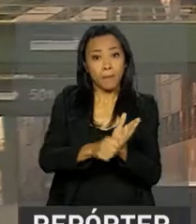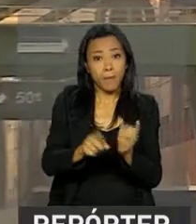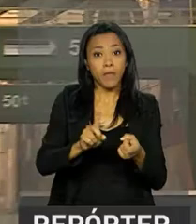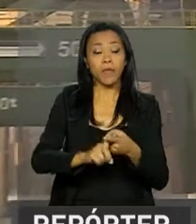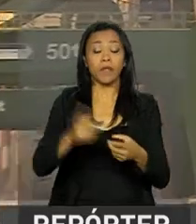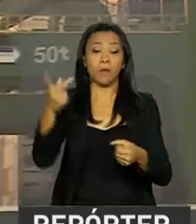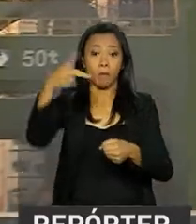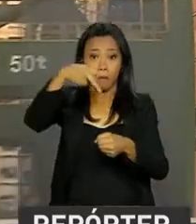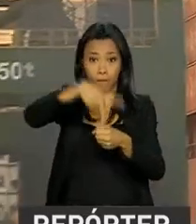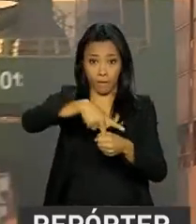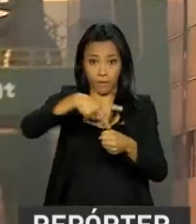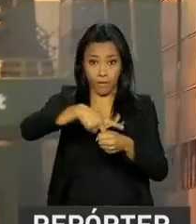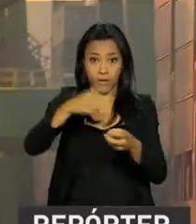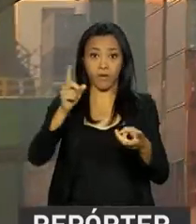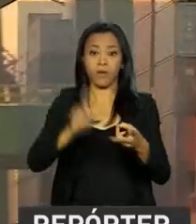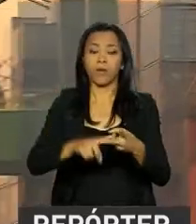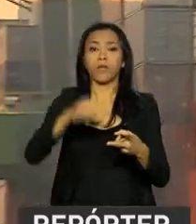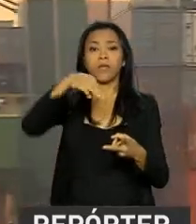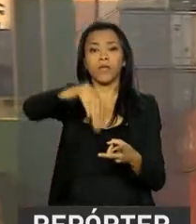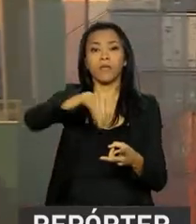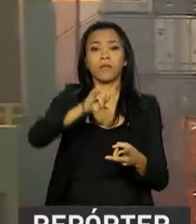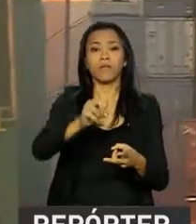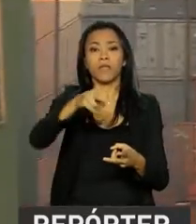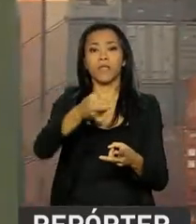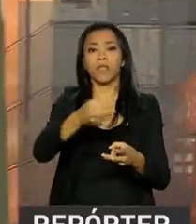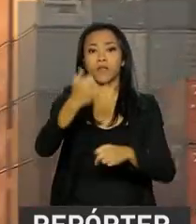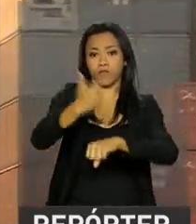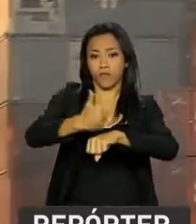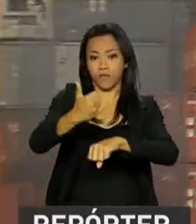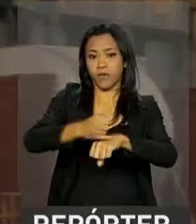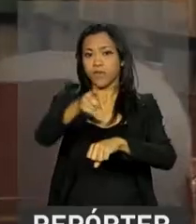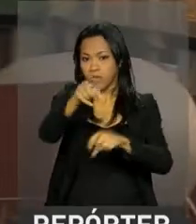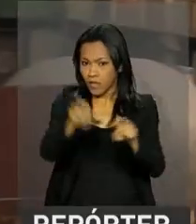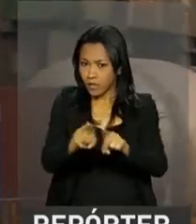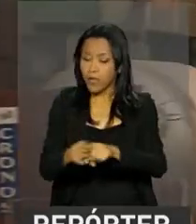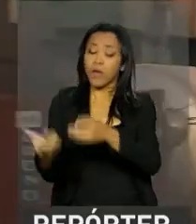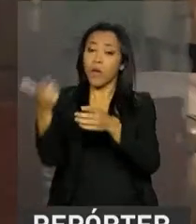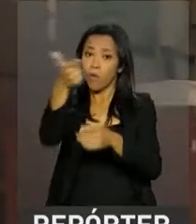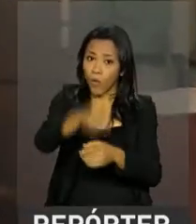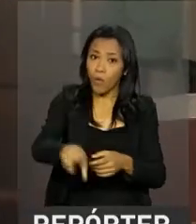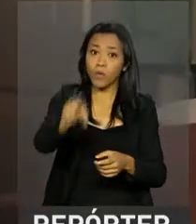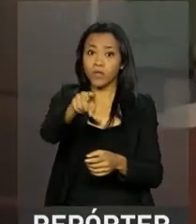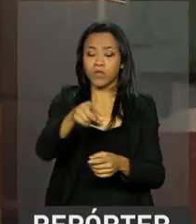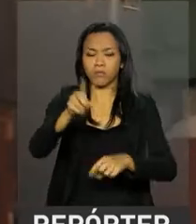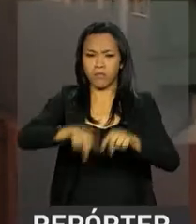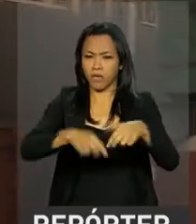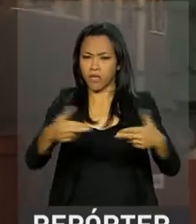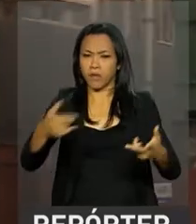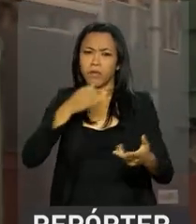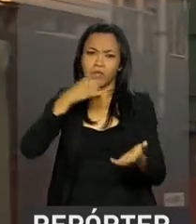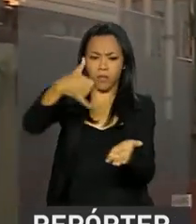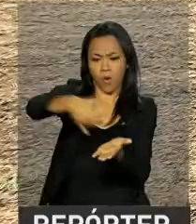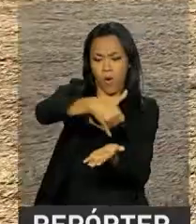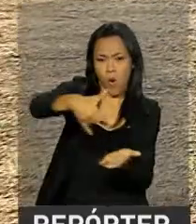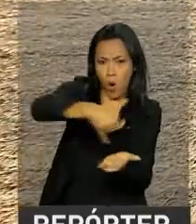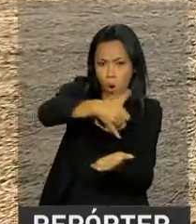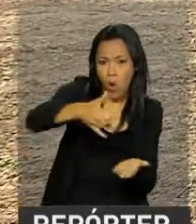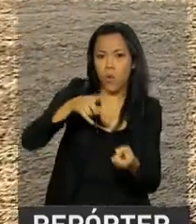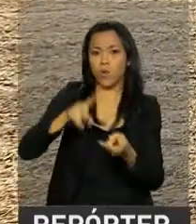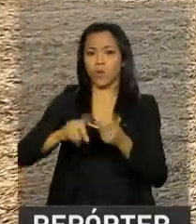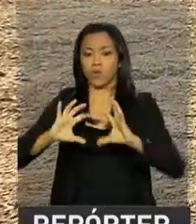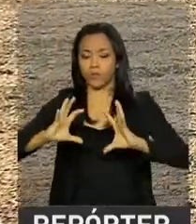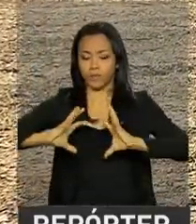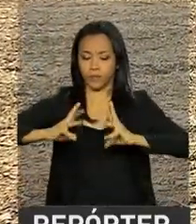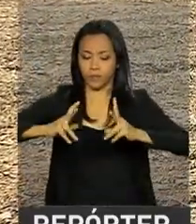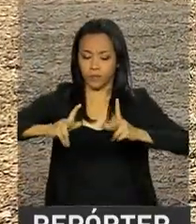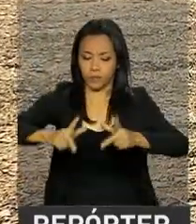as exportações de manufaturados também apresentaram aumento expressivo nas bancadas por produtos como óleos combustíveis e tratores a